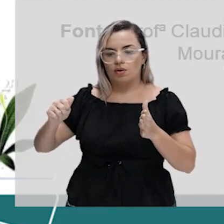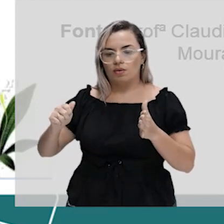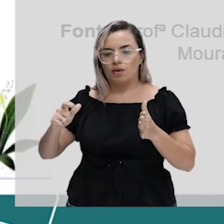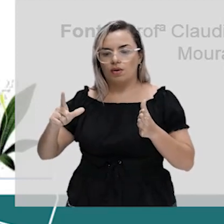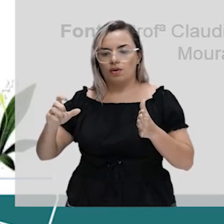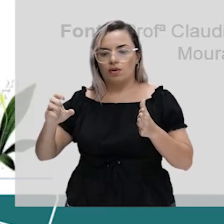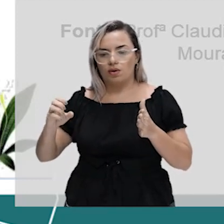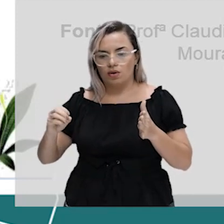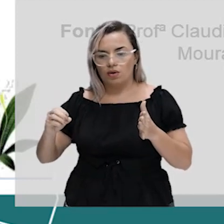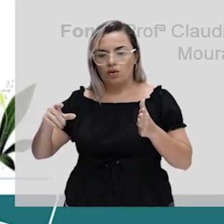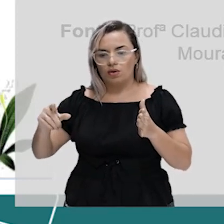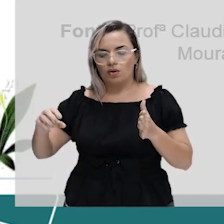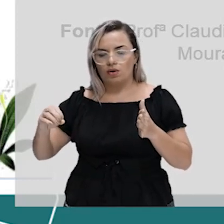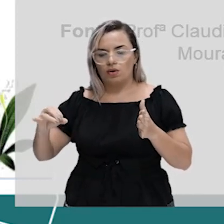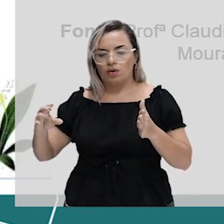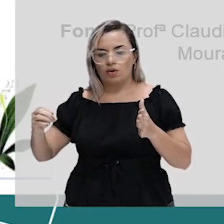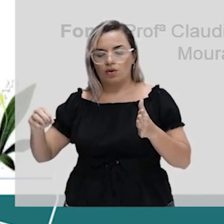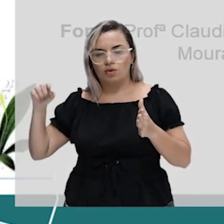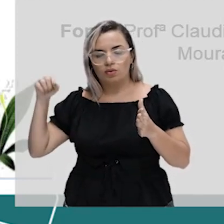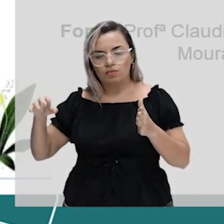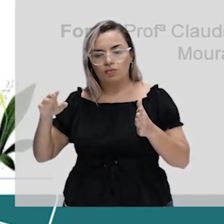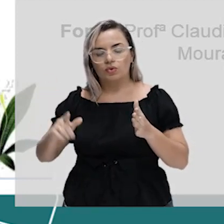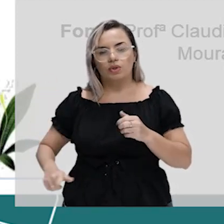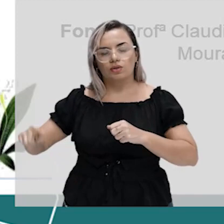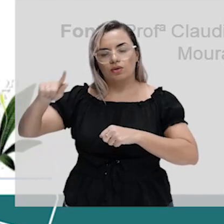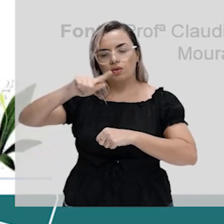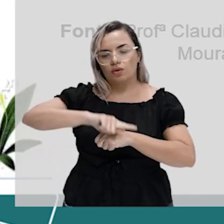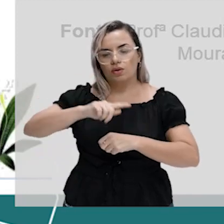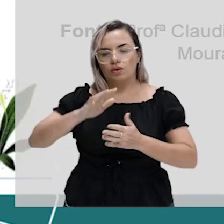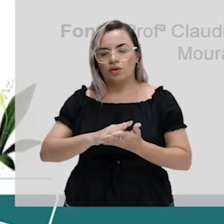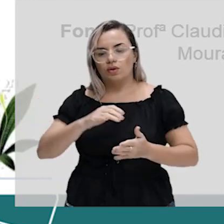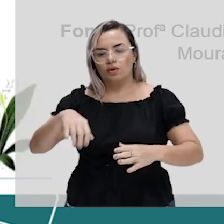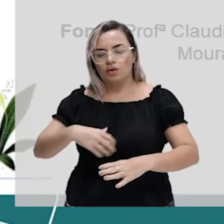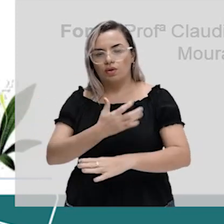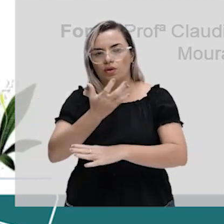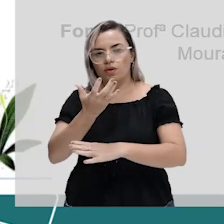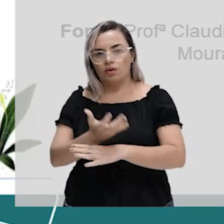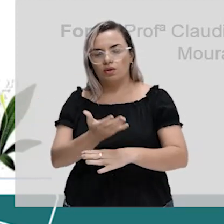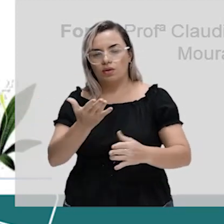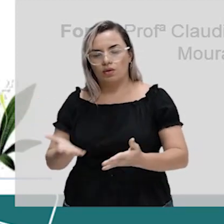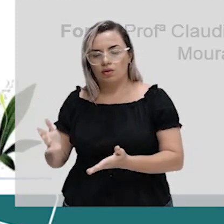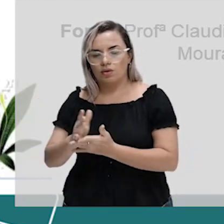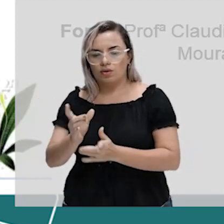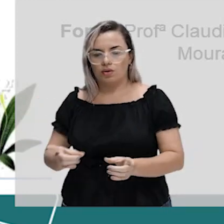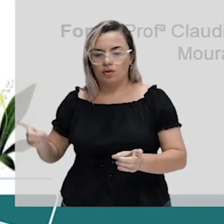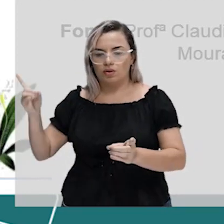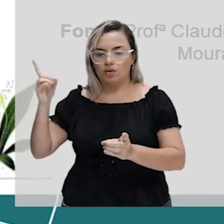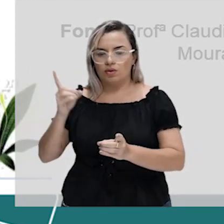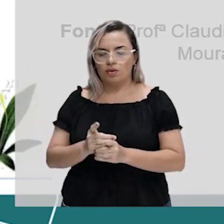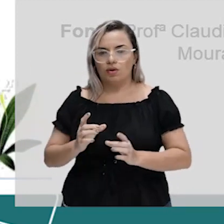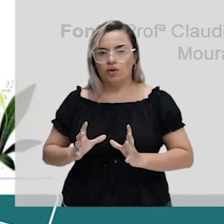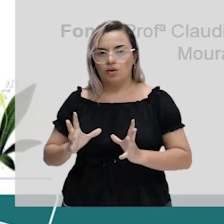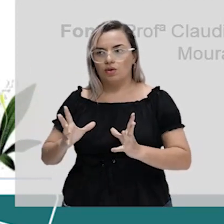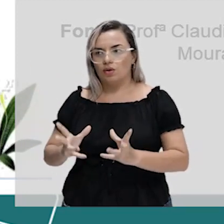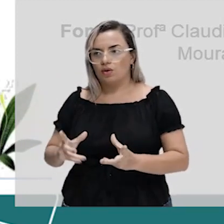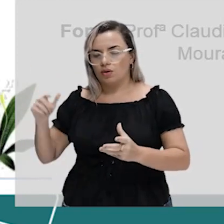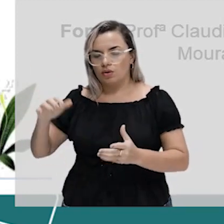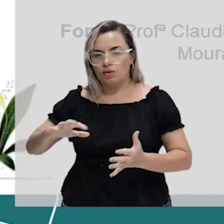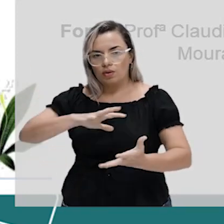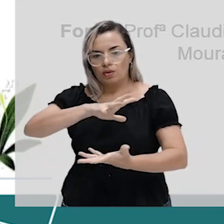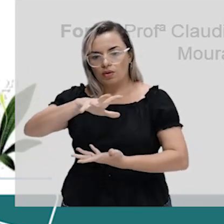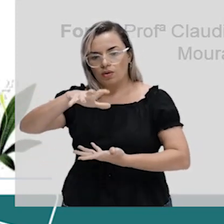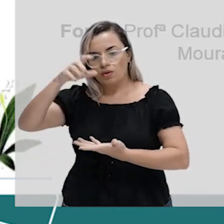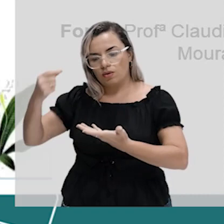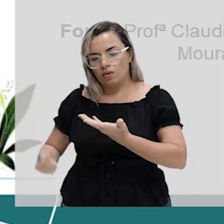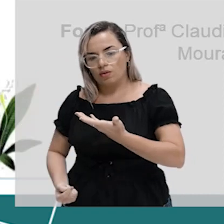Do antigo Paleozoico, do período geológico. Então, essa planta ela é encontrada aqui, em toda essa faixa aqui da Antártica,